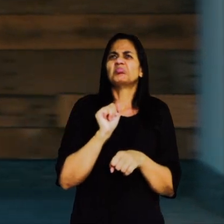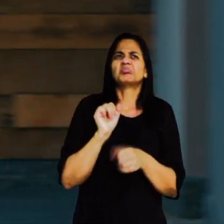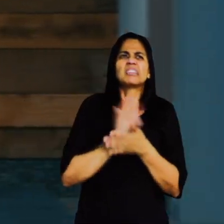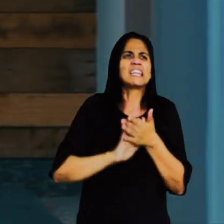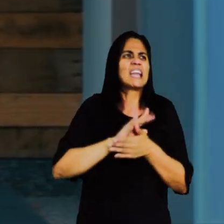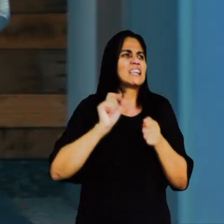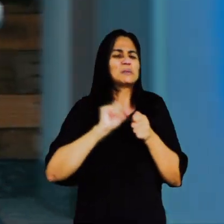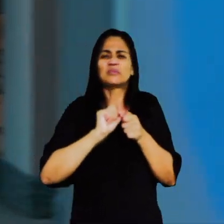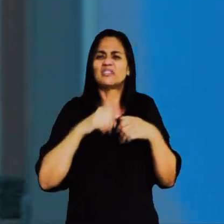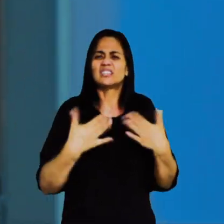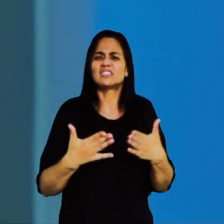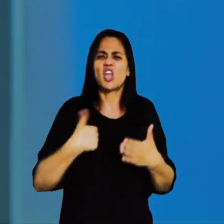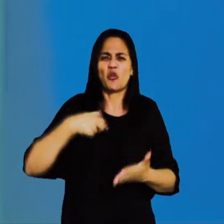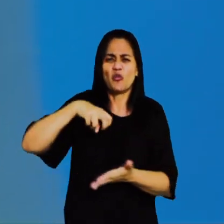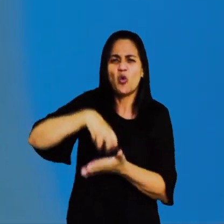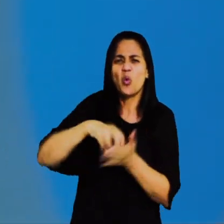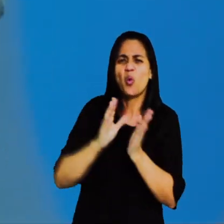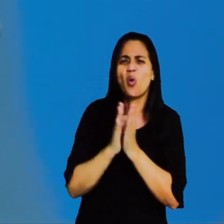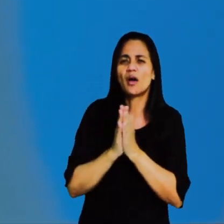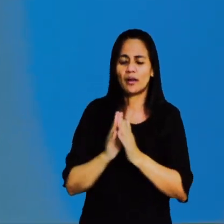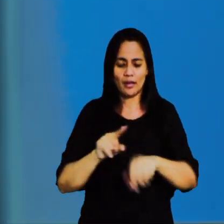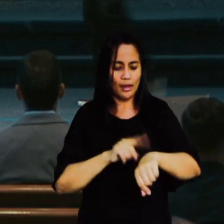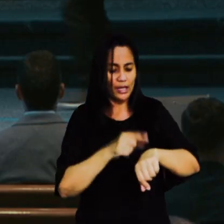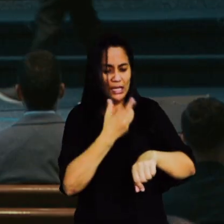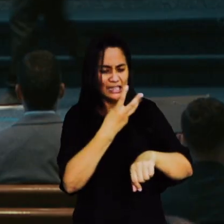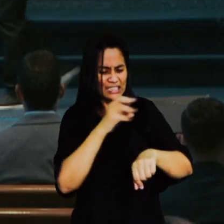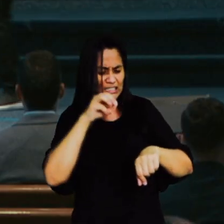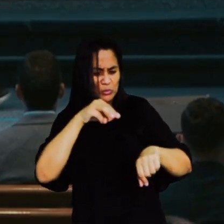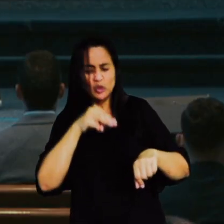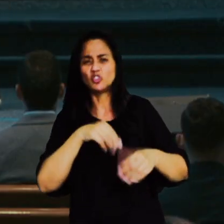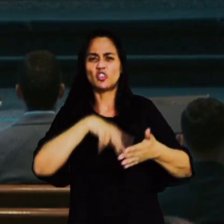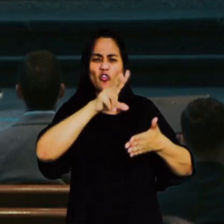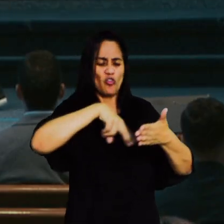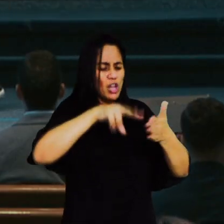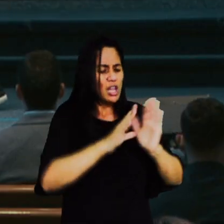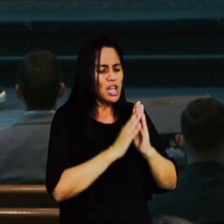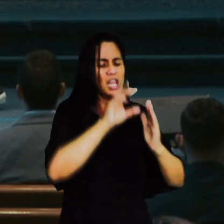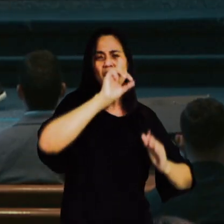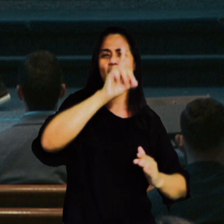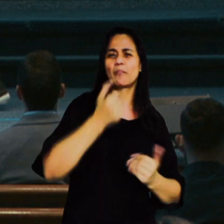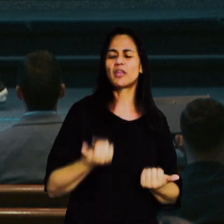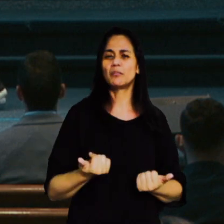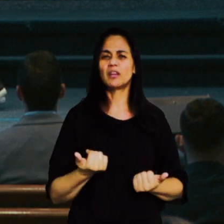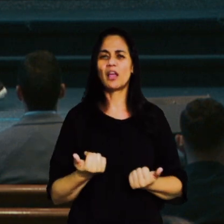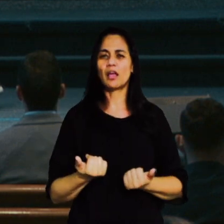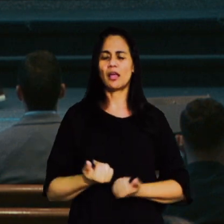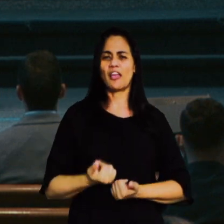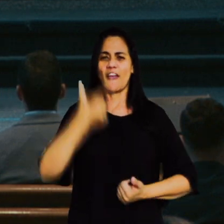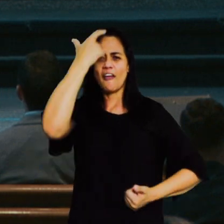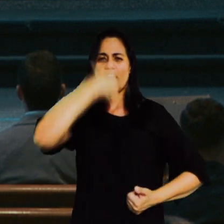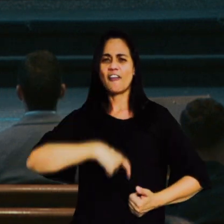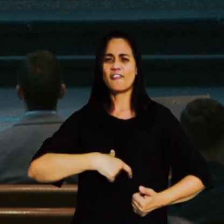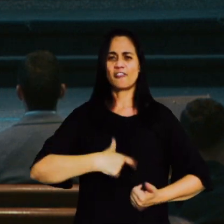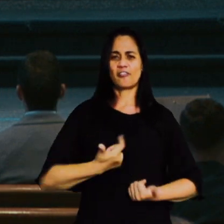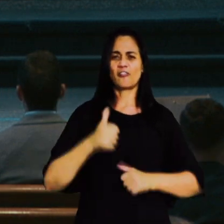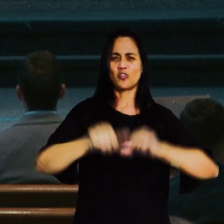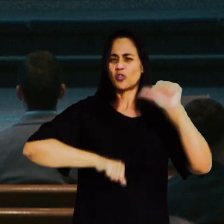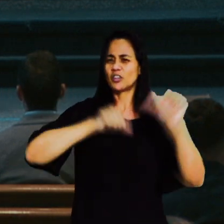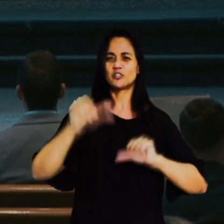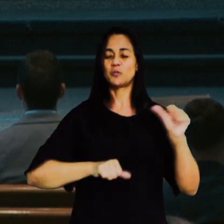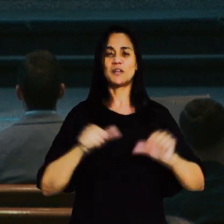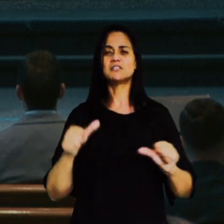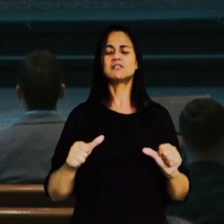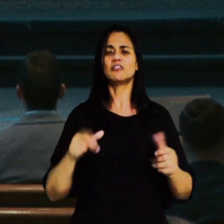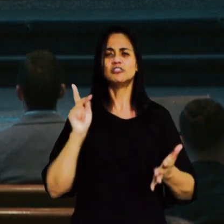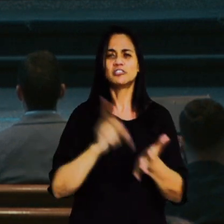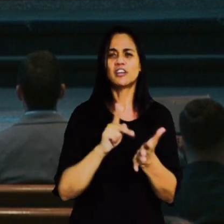horinha que eu tenho aqui agora, você sabe o que eu vou fazer? Eu vou ler a palavra, eu vou tomar, ah, isso é muito radical, mas é radical, a cruz é radical. Deus descer nesta terra